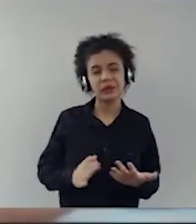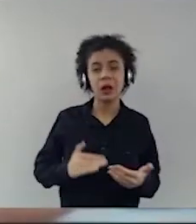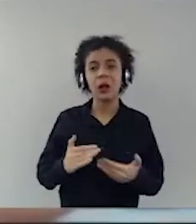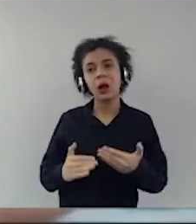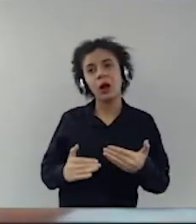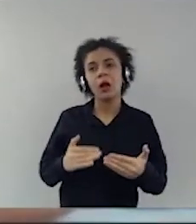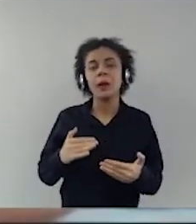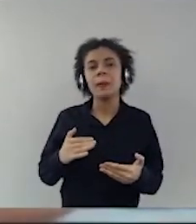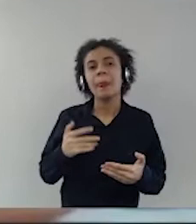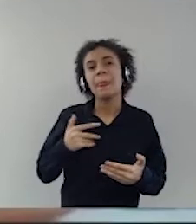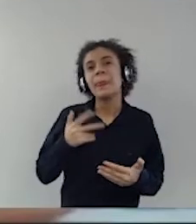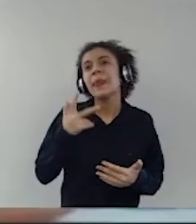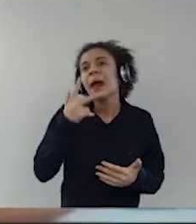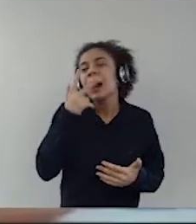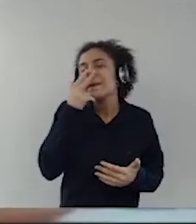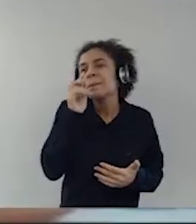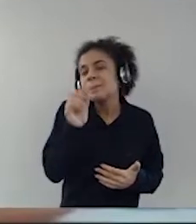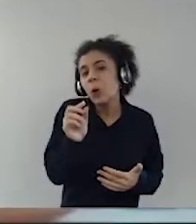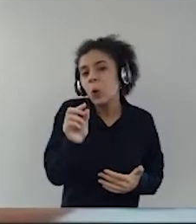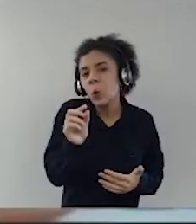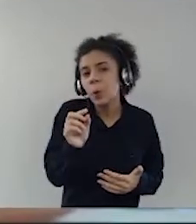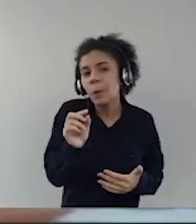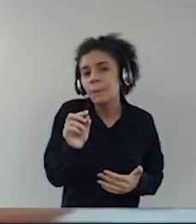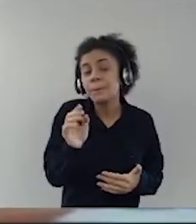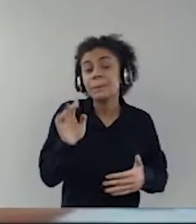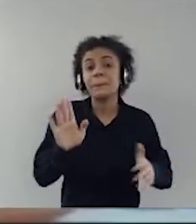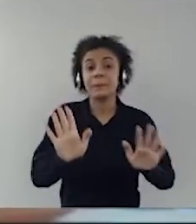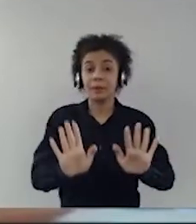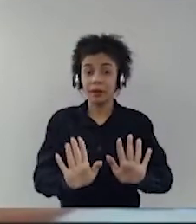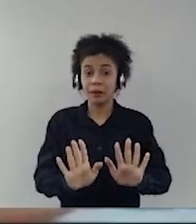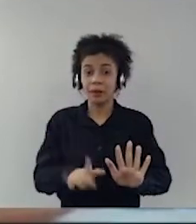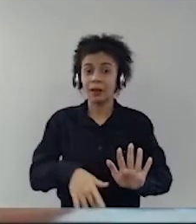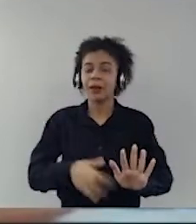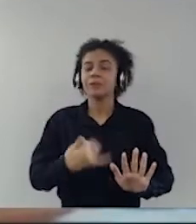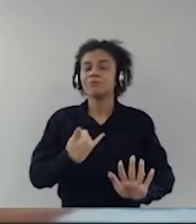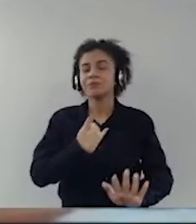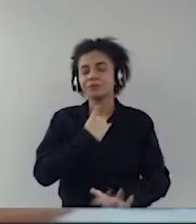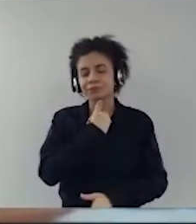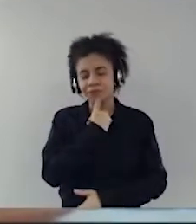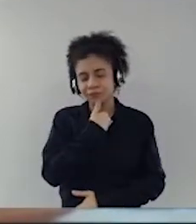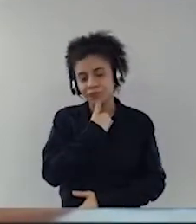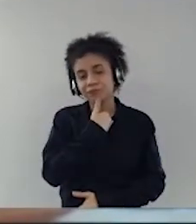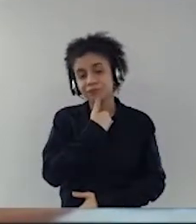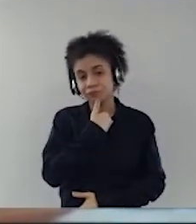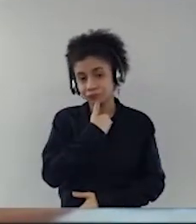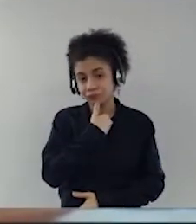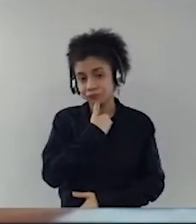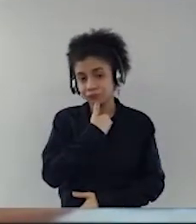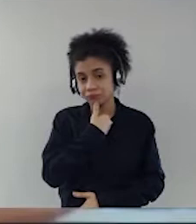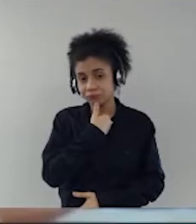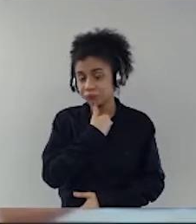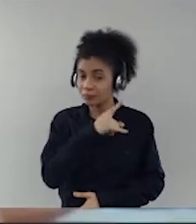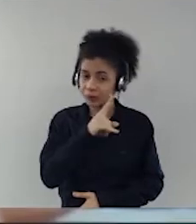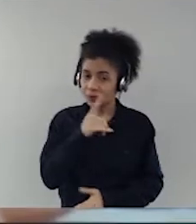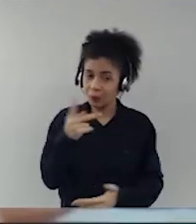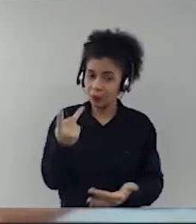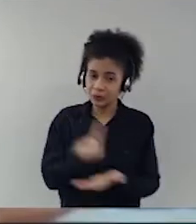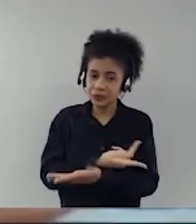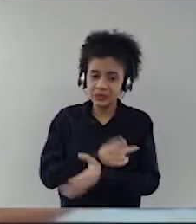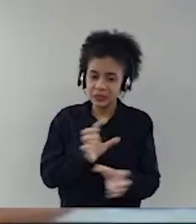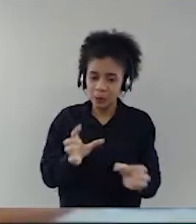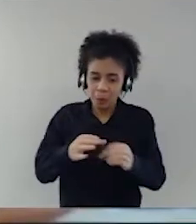então era muito pouco, né? E infelizmente, não aconteceu